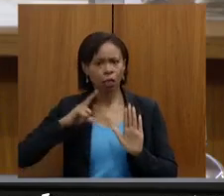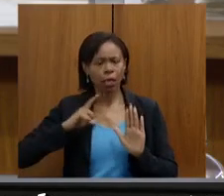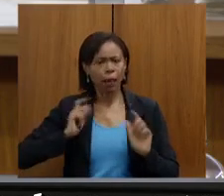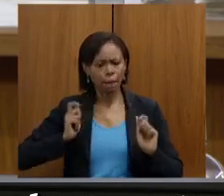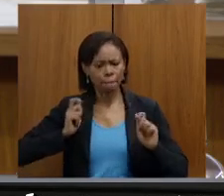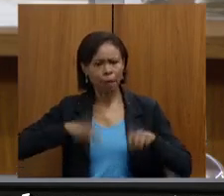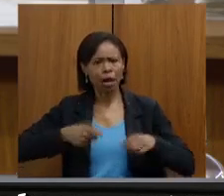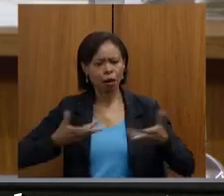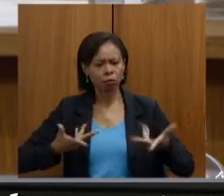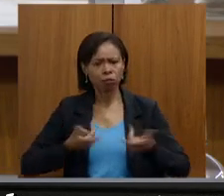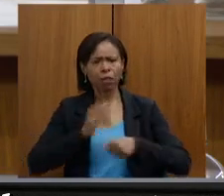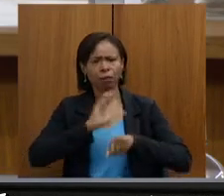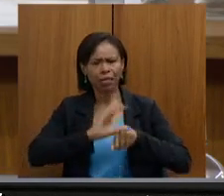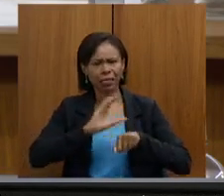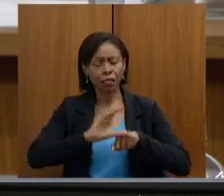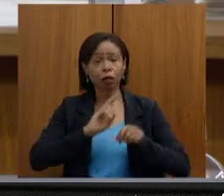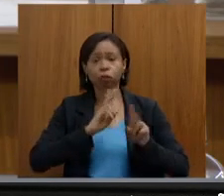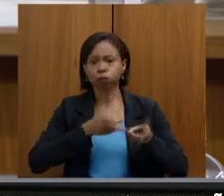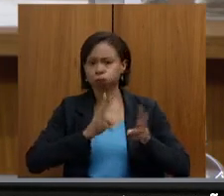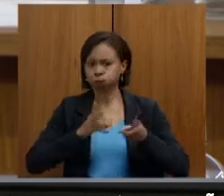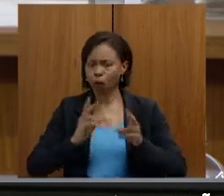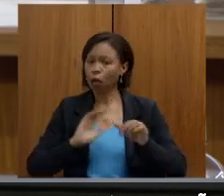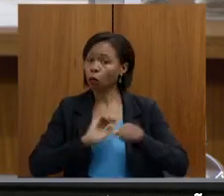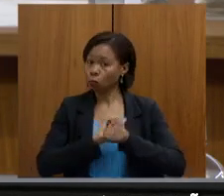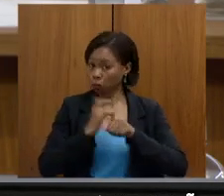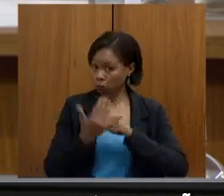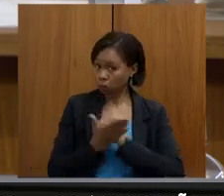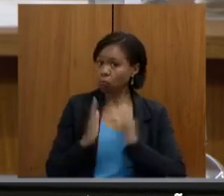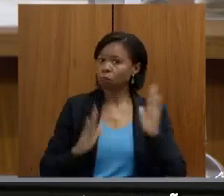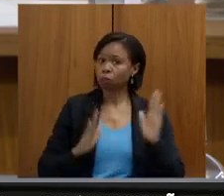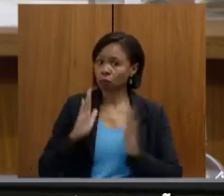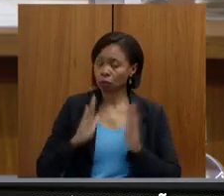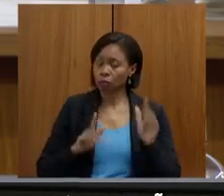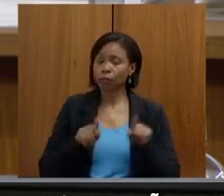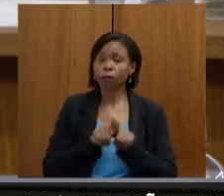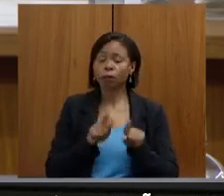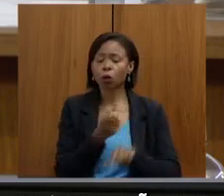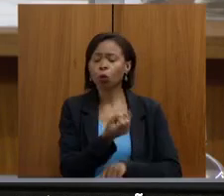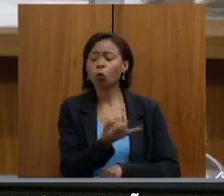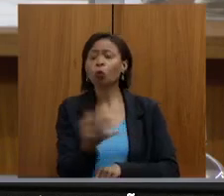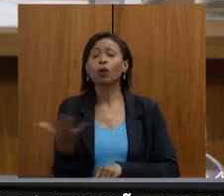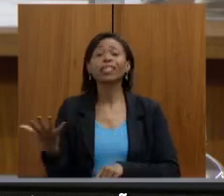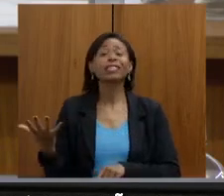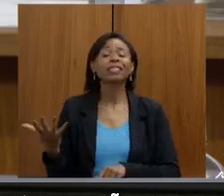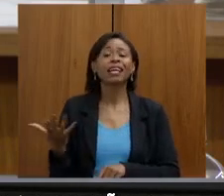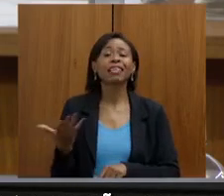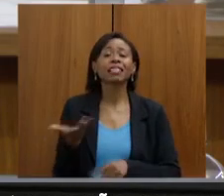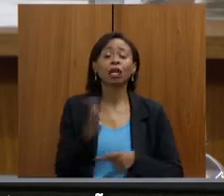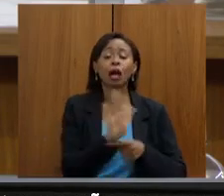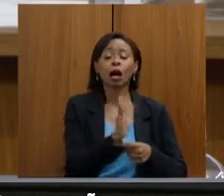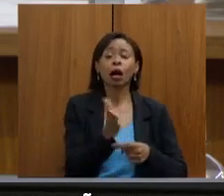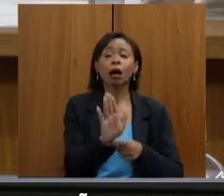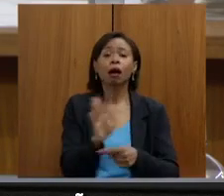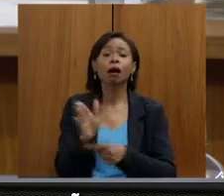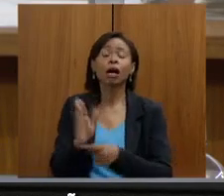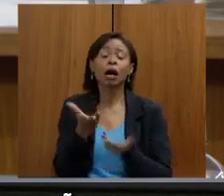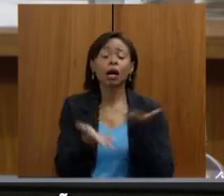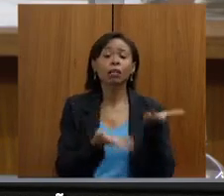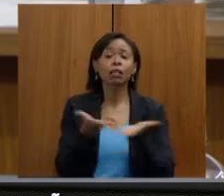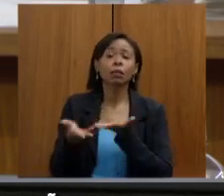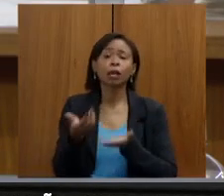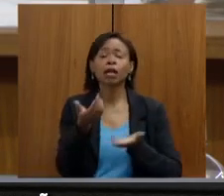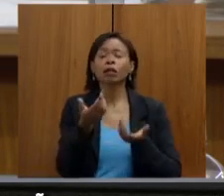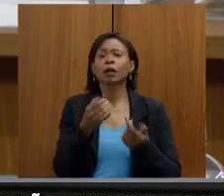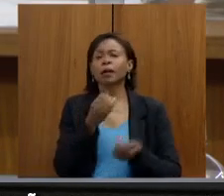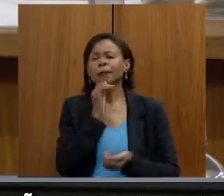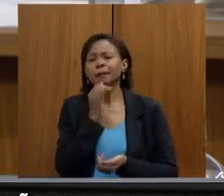mesmo no momento da pandemia estamos mostrando aqui que o número de atendimentos Aumentou e no que se refere a